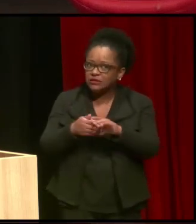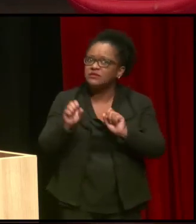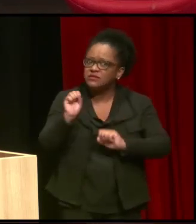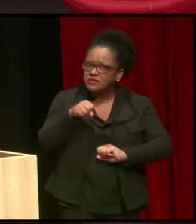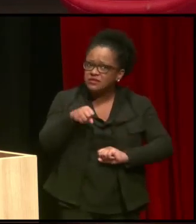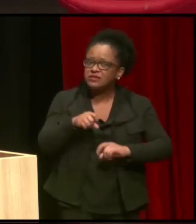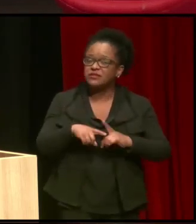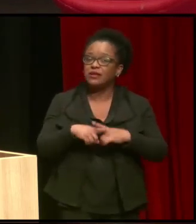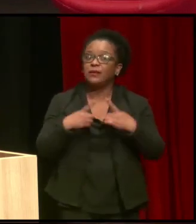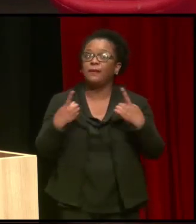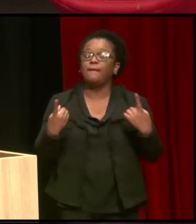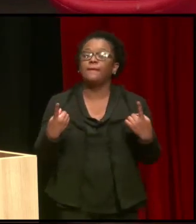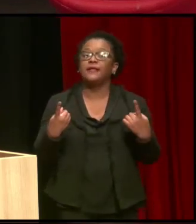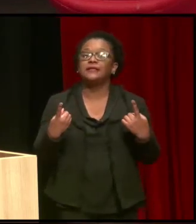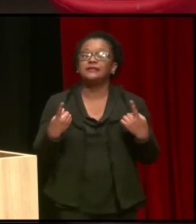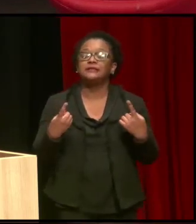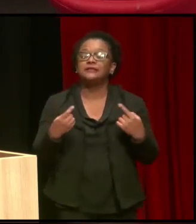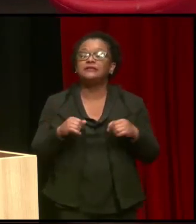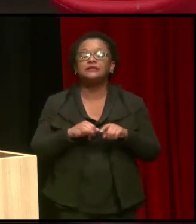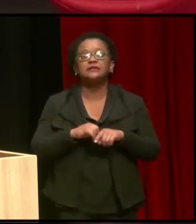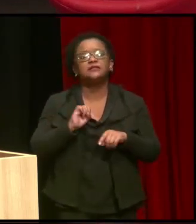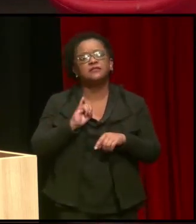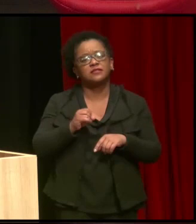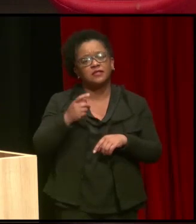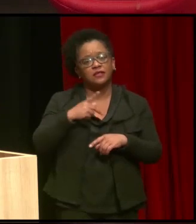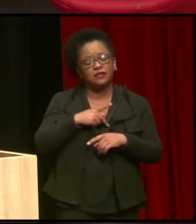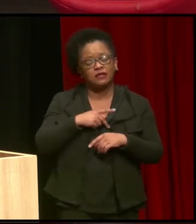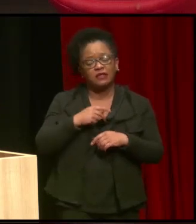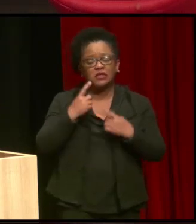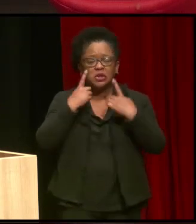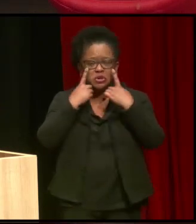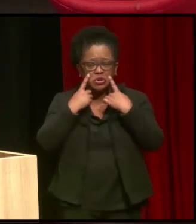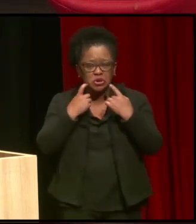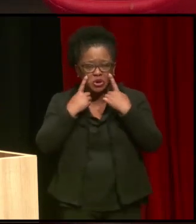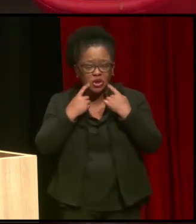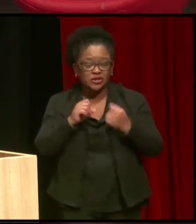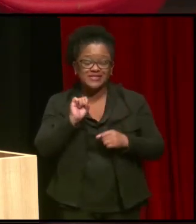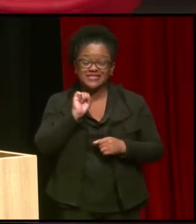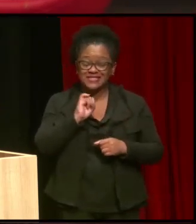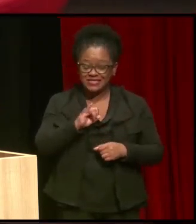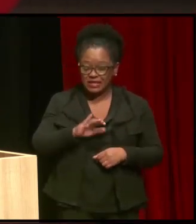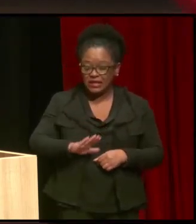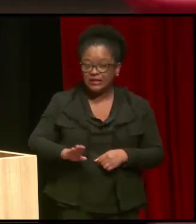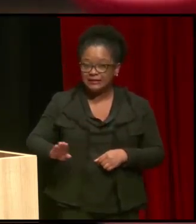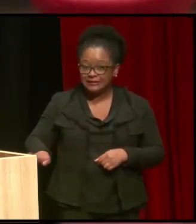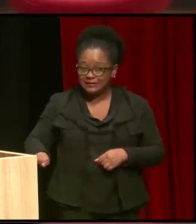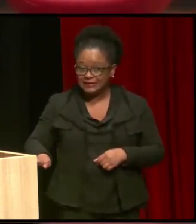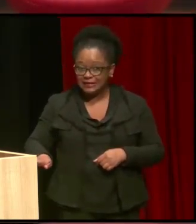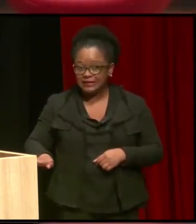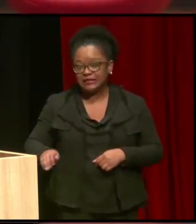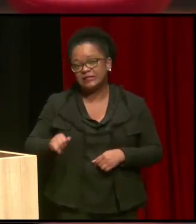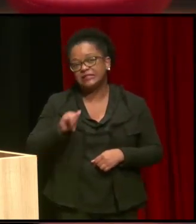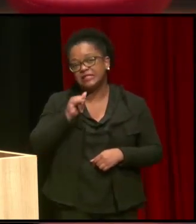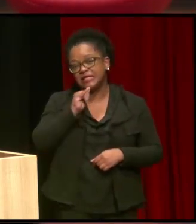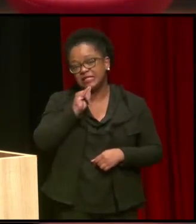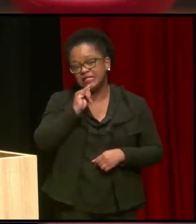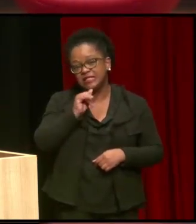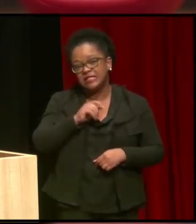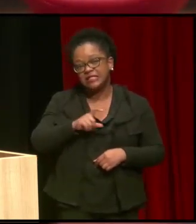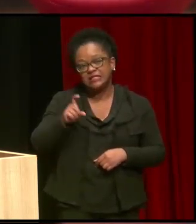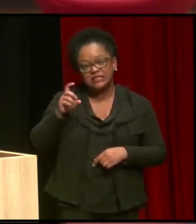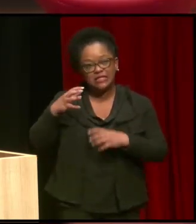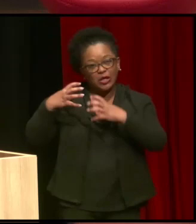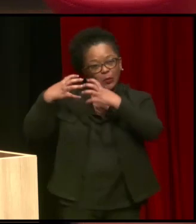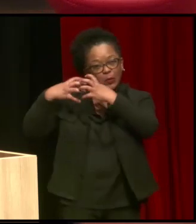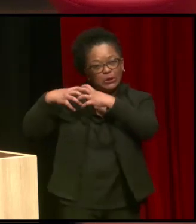reverso. Eu estou falando de uma criança normal, que só chorou. Não, agora vem uma criança que tem paralisia cerebral,